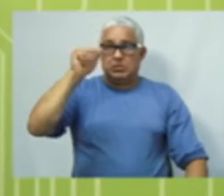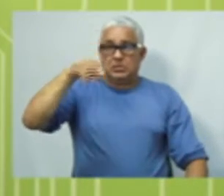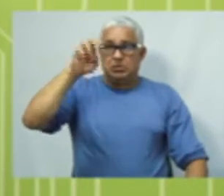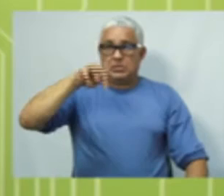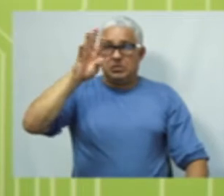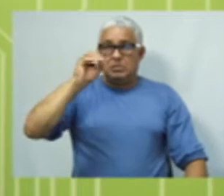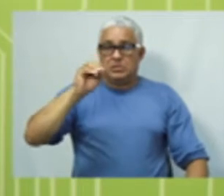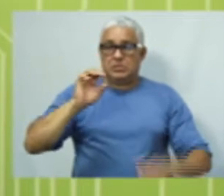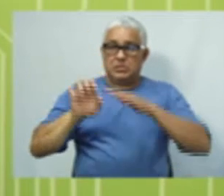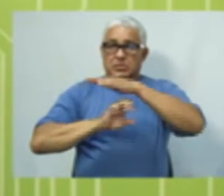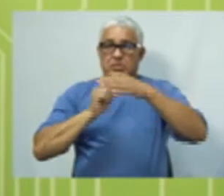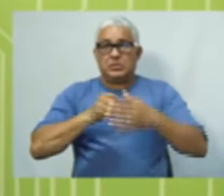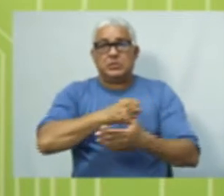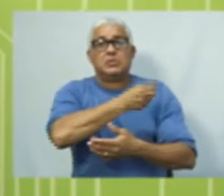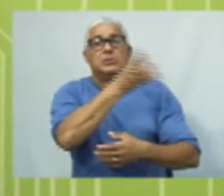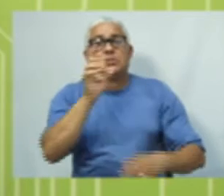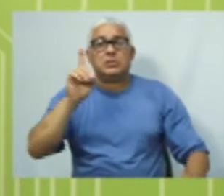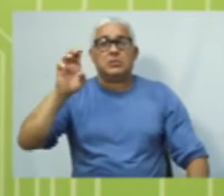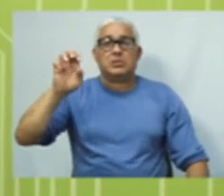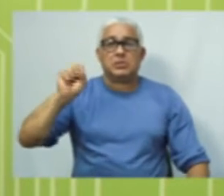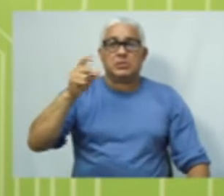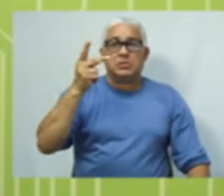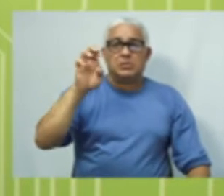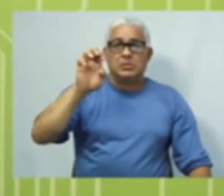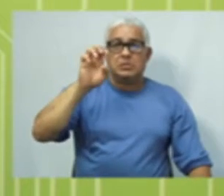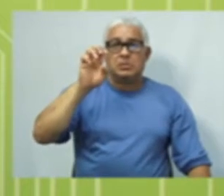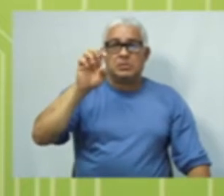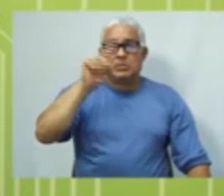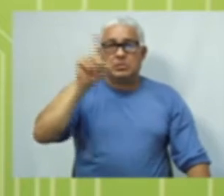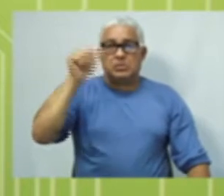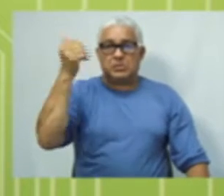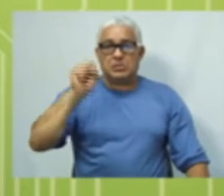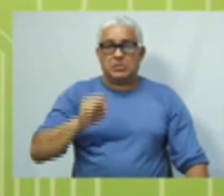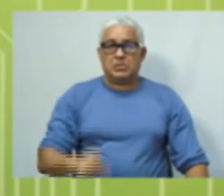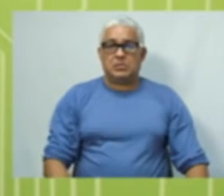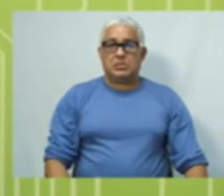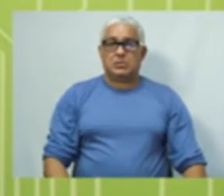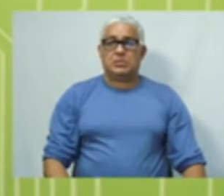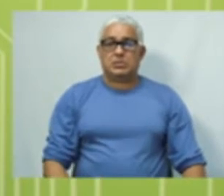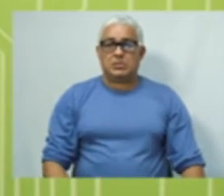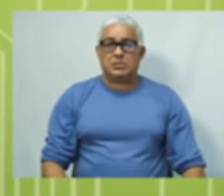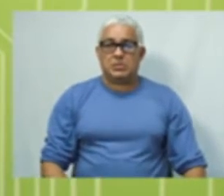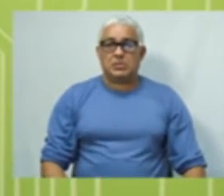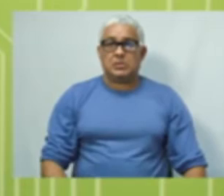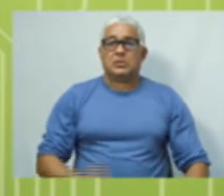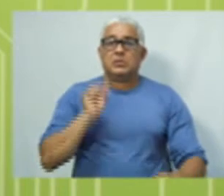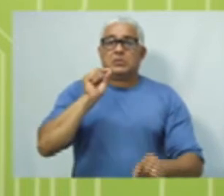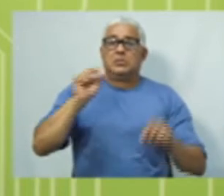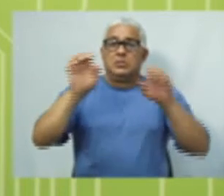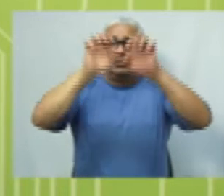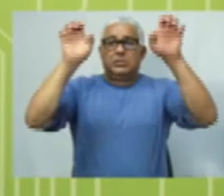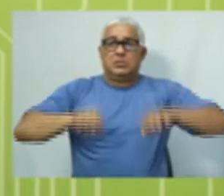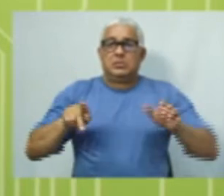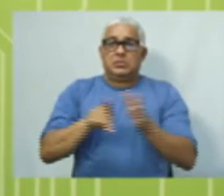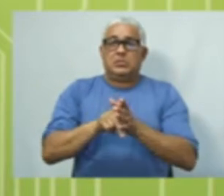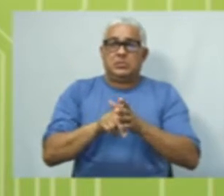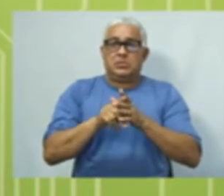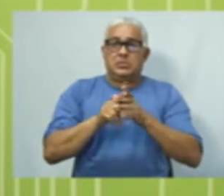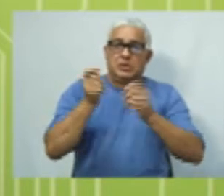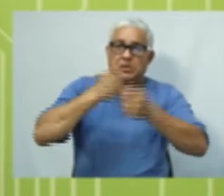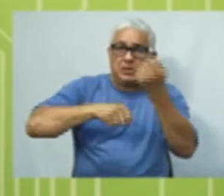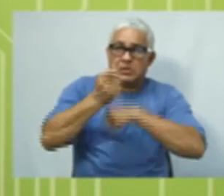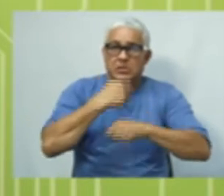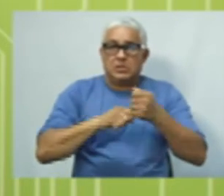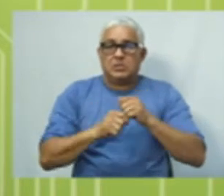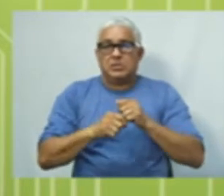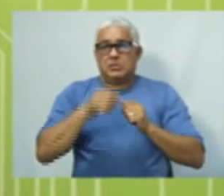nossas despesas? Nós já falamos sobre isso, que as despesas elas estão relacionadas ali mais à parte de estruturação administrativa,